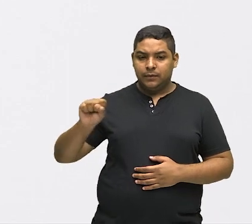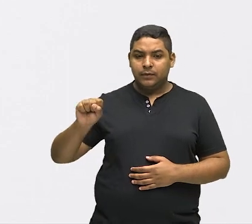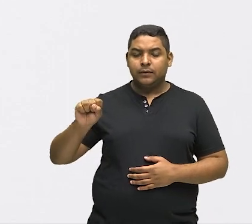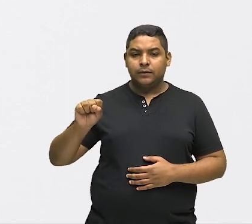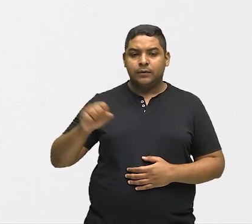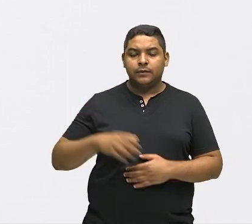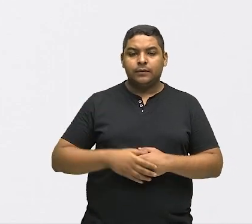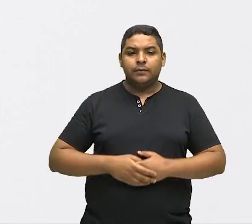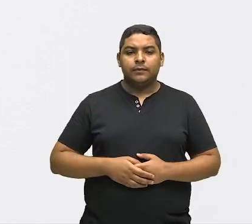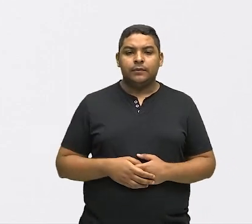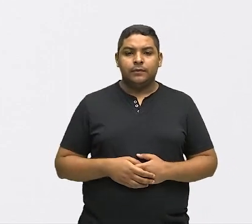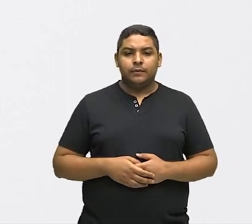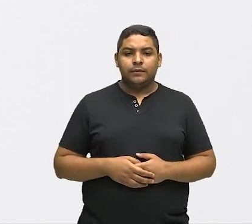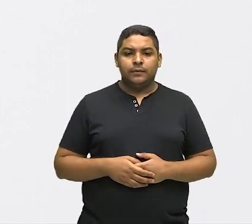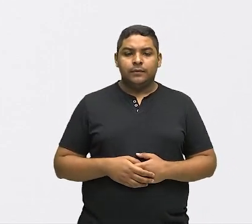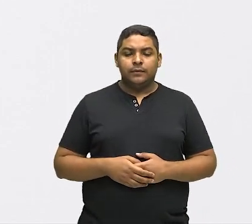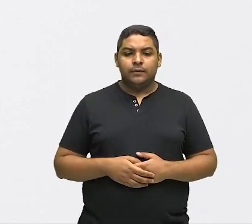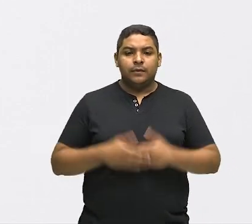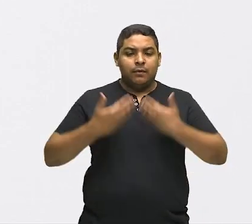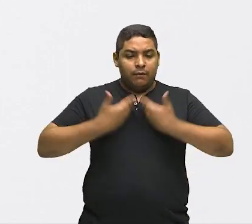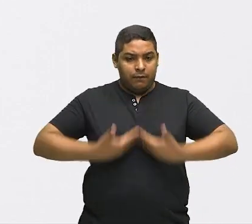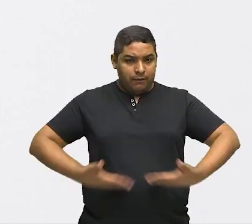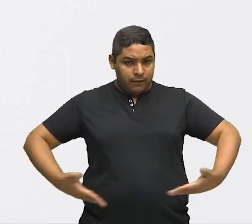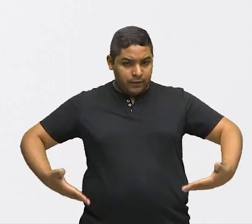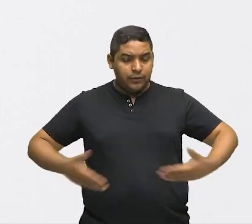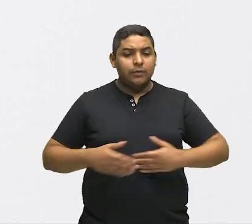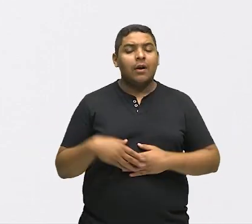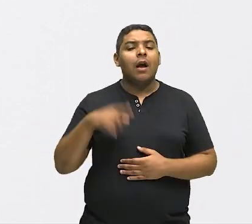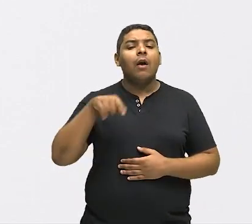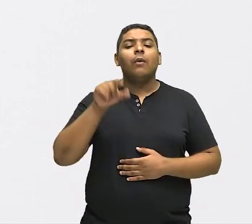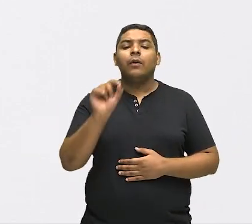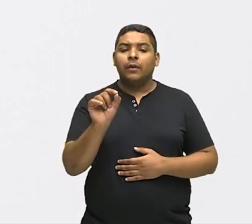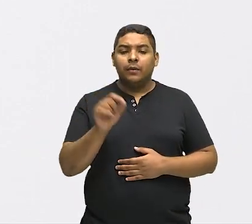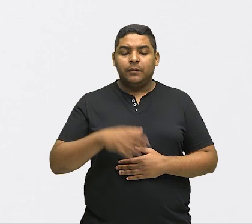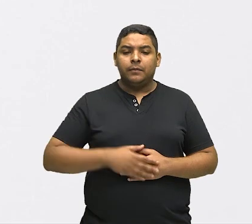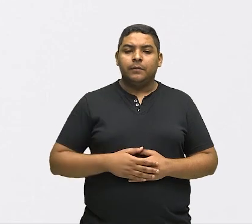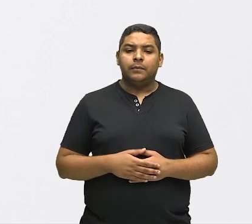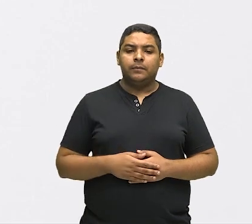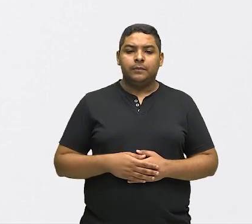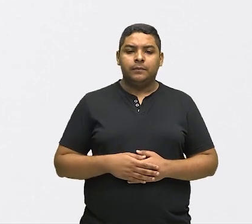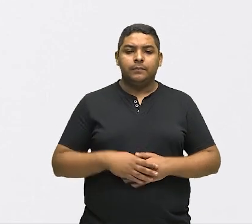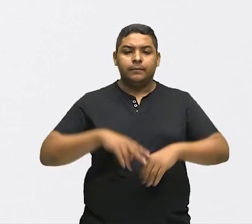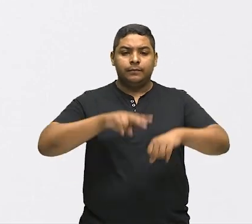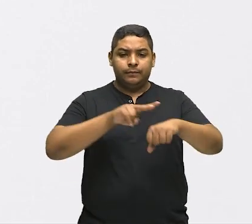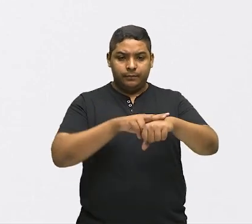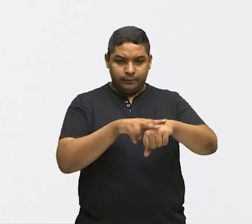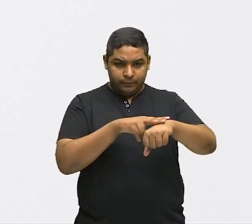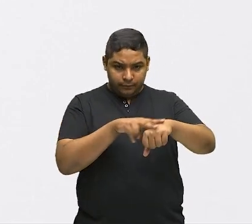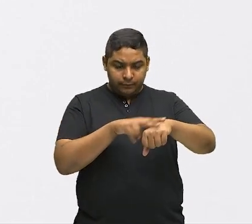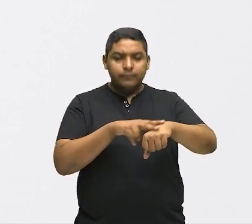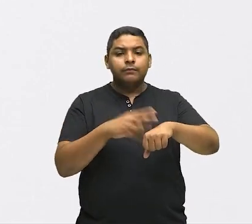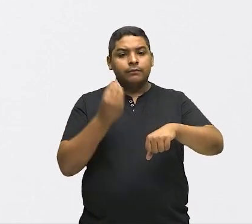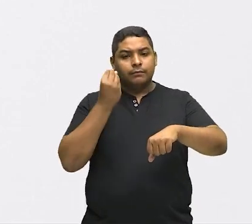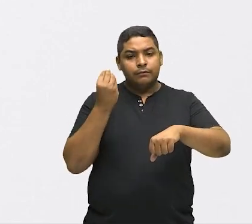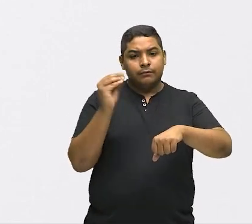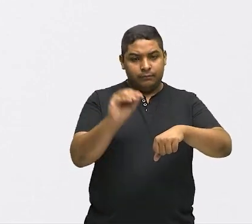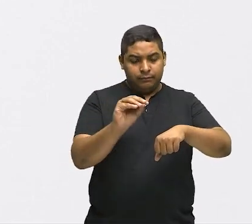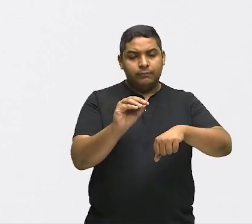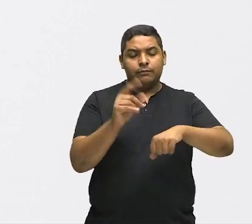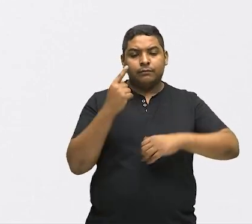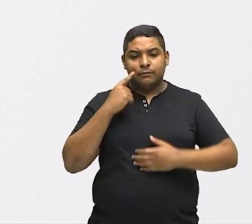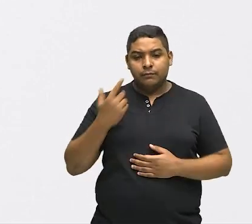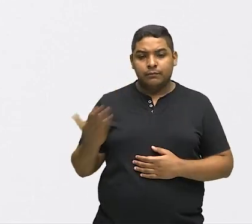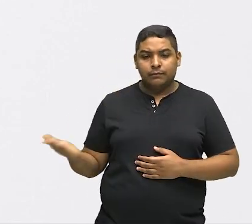palavra dress, vestido. O meu vestido é, e aí você acrescenta aqui a color dele. O meu